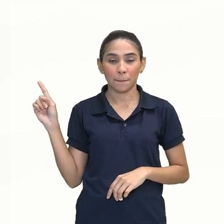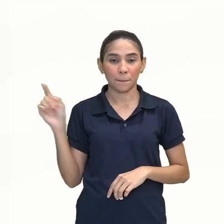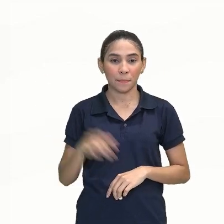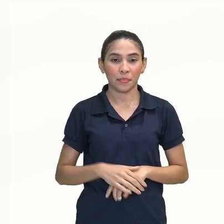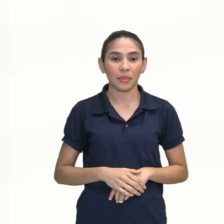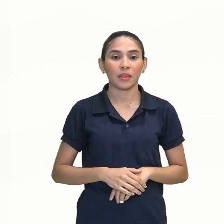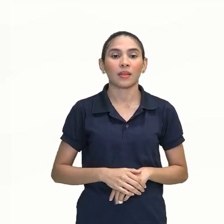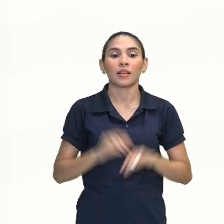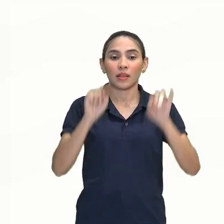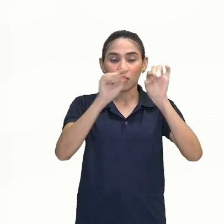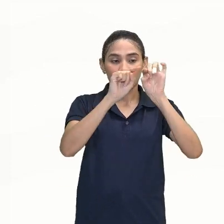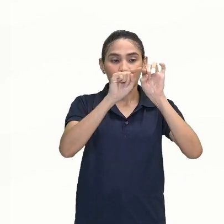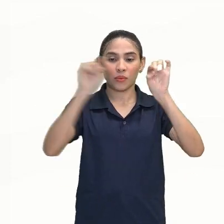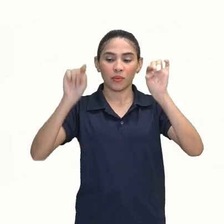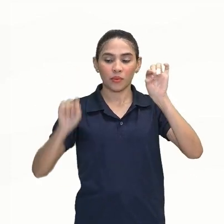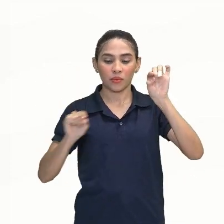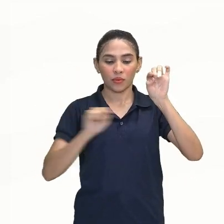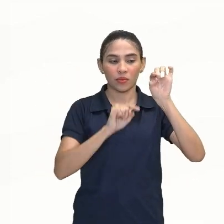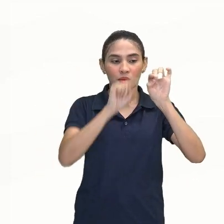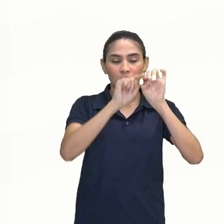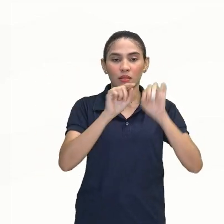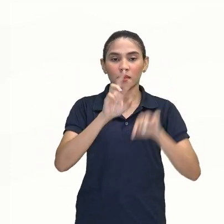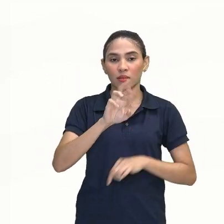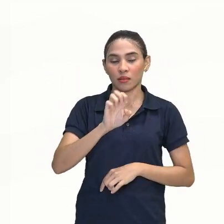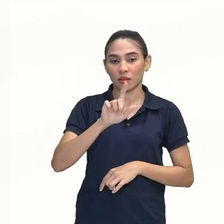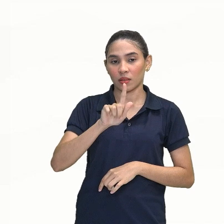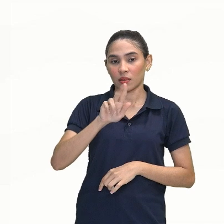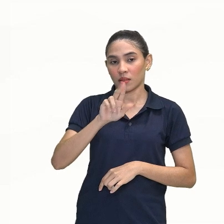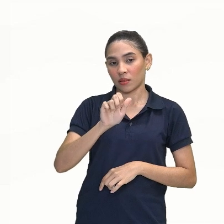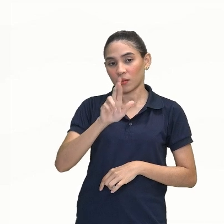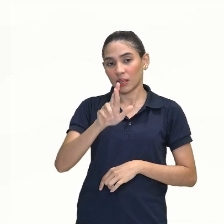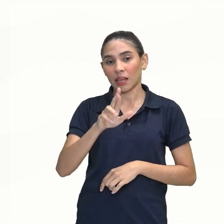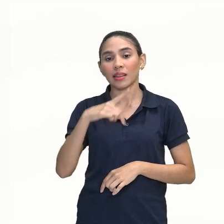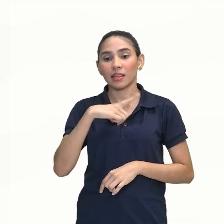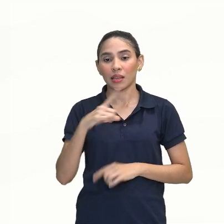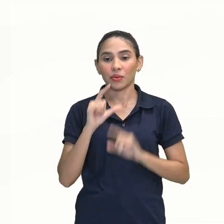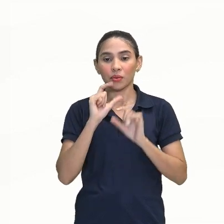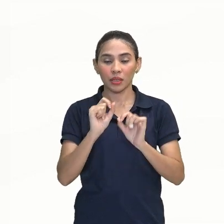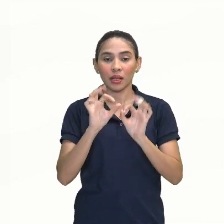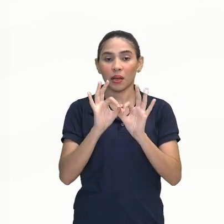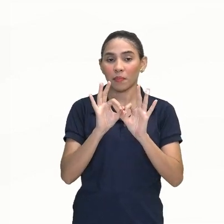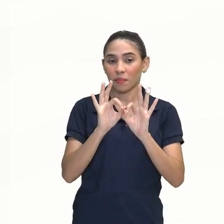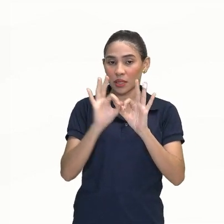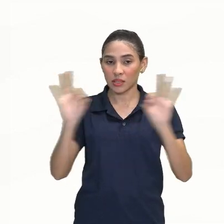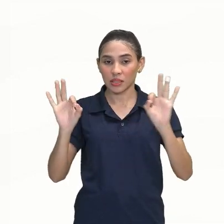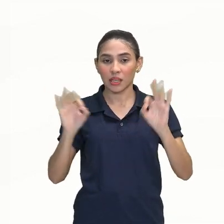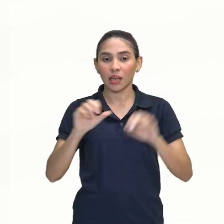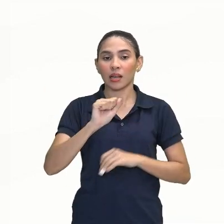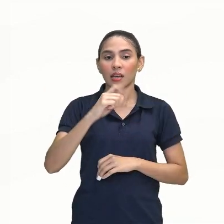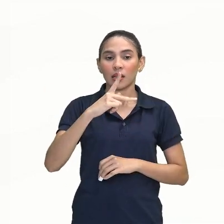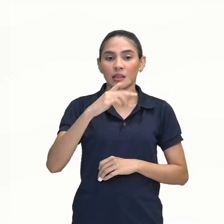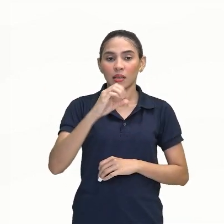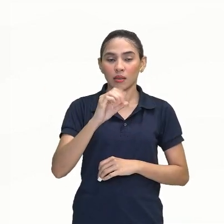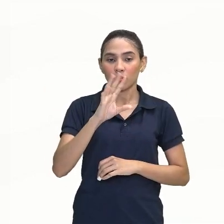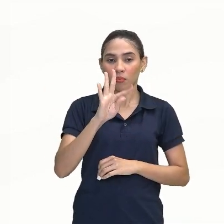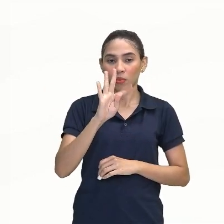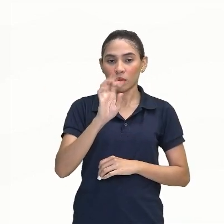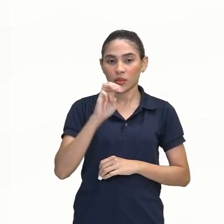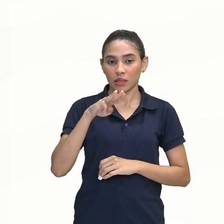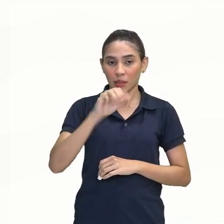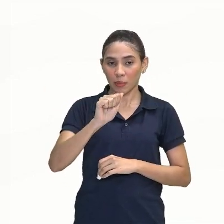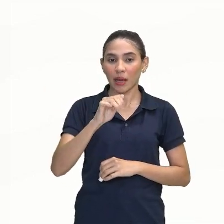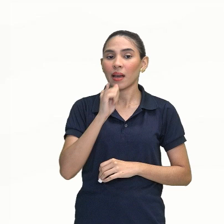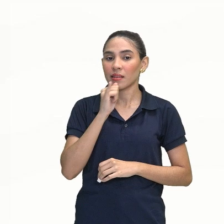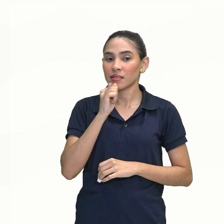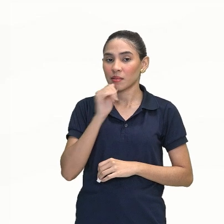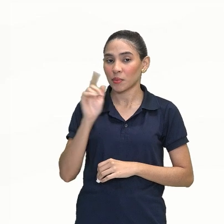Tá? Nosso quadrado regular. Este quadrado regular, ele possui a medida do seu apótema. Vamos